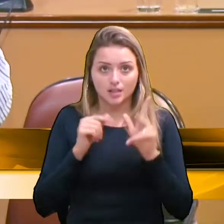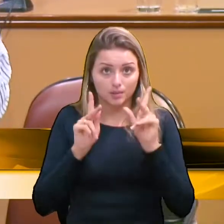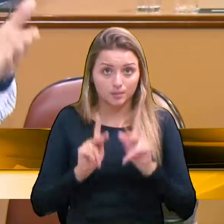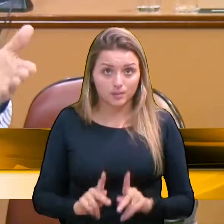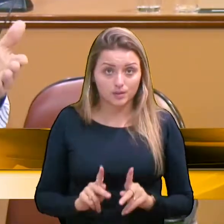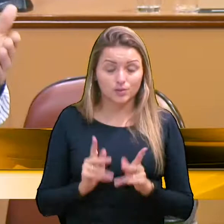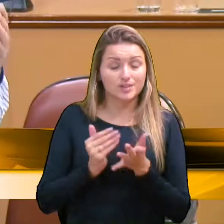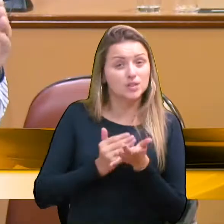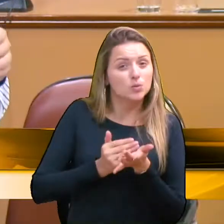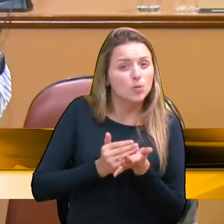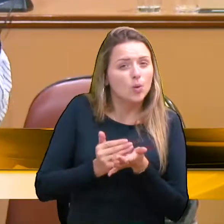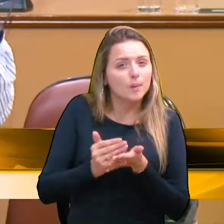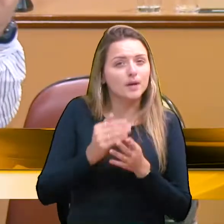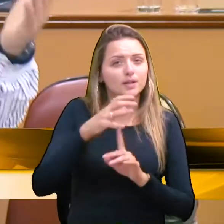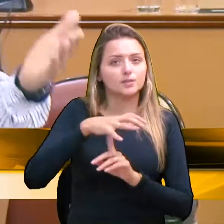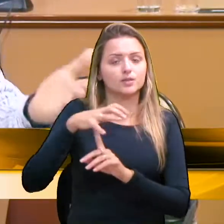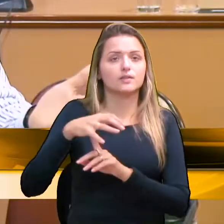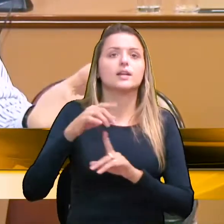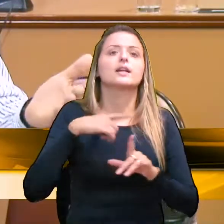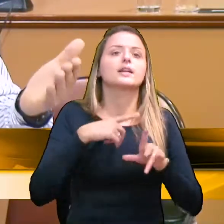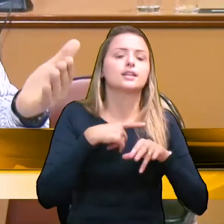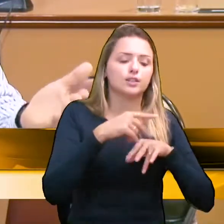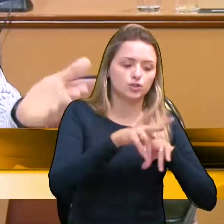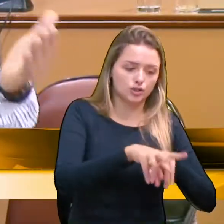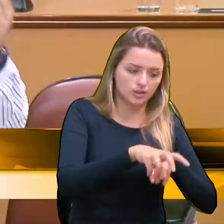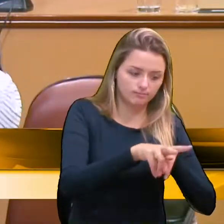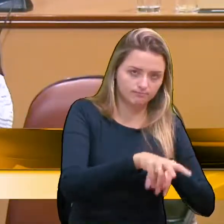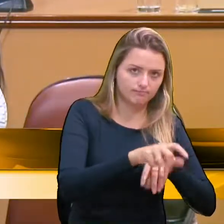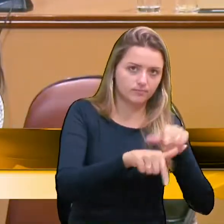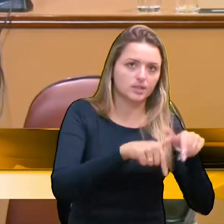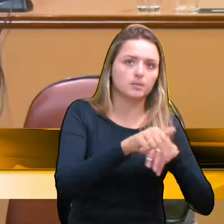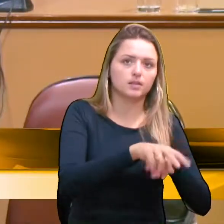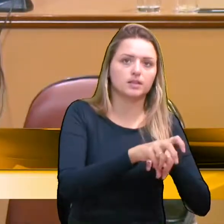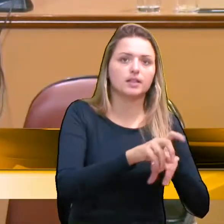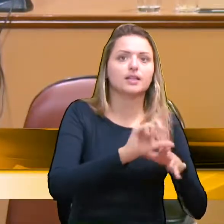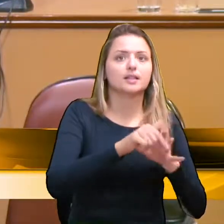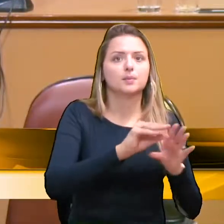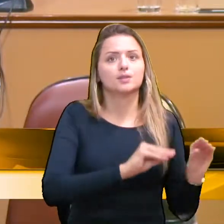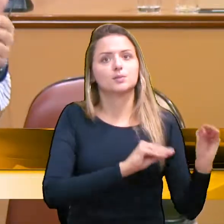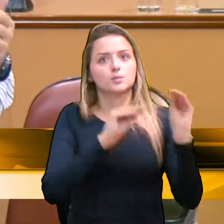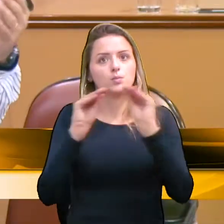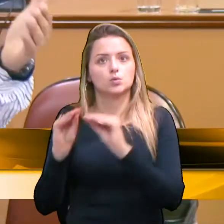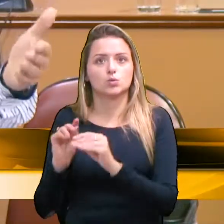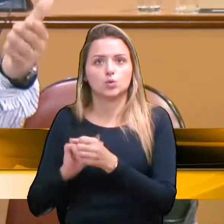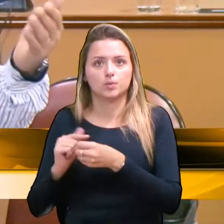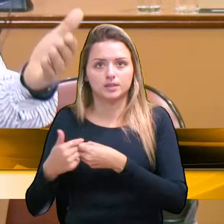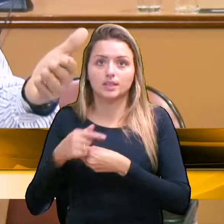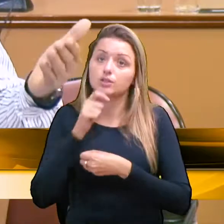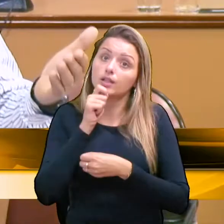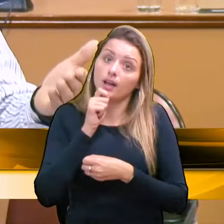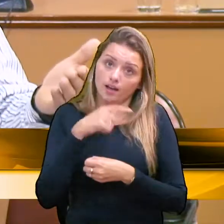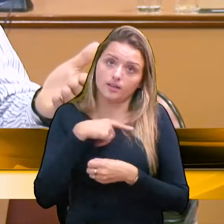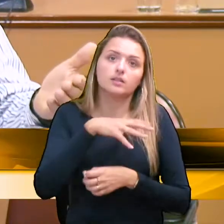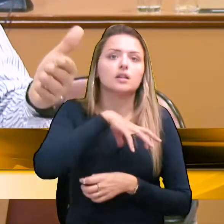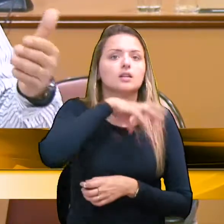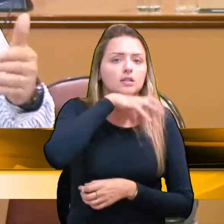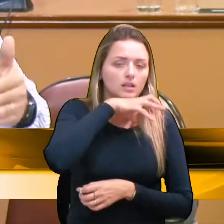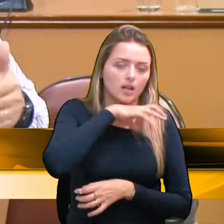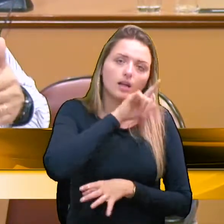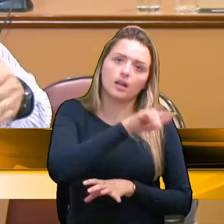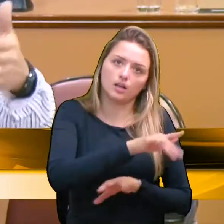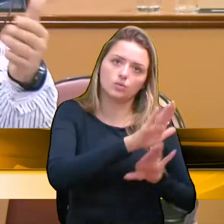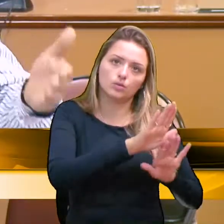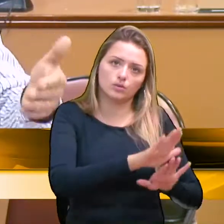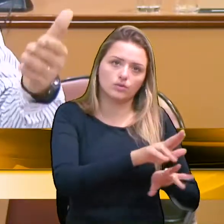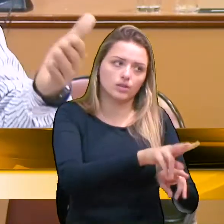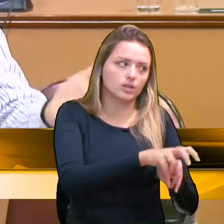no início eram produtores, muitos migraram para a cidade e ainda tem uma área de terra que eu conheço muito